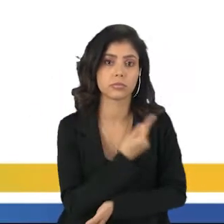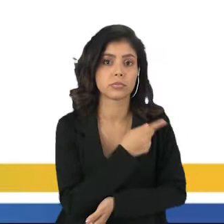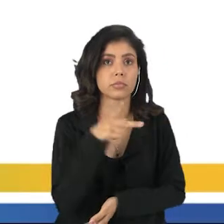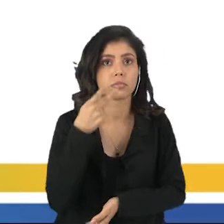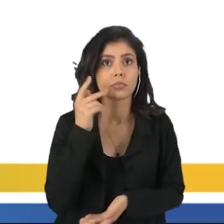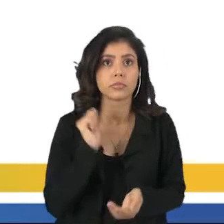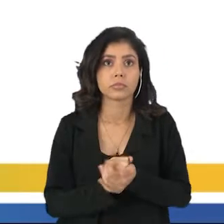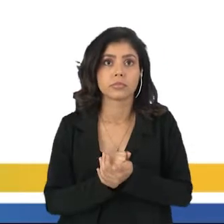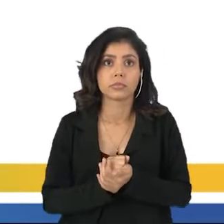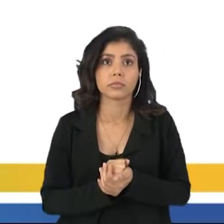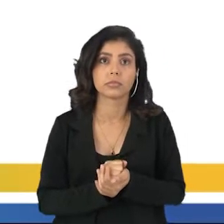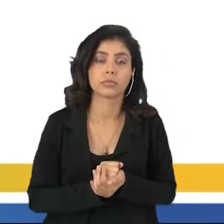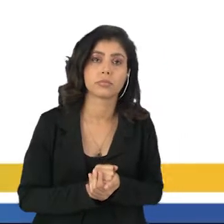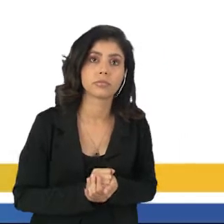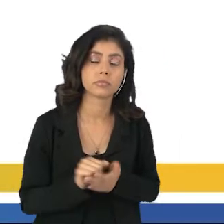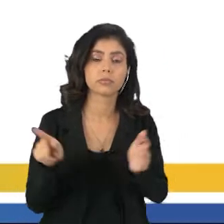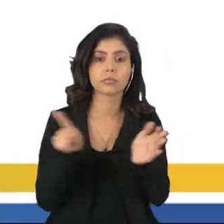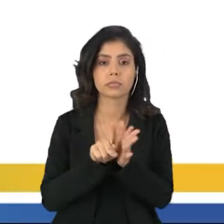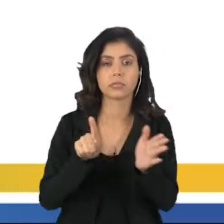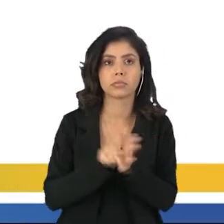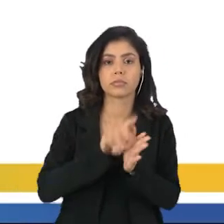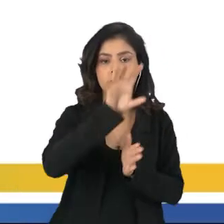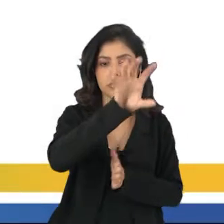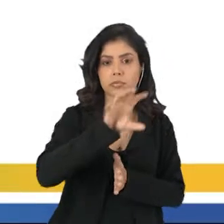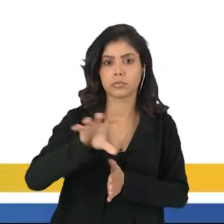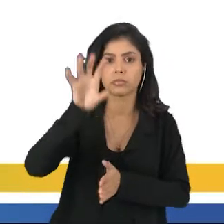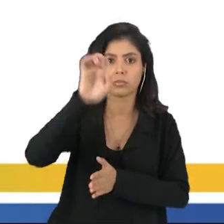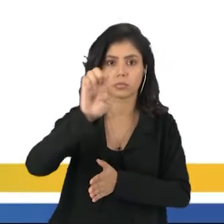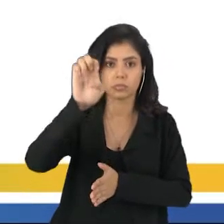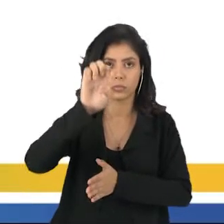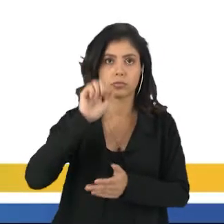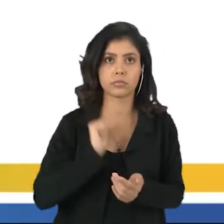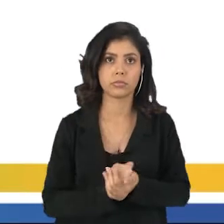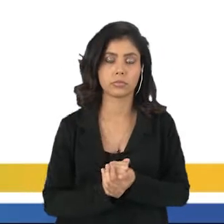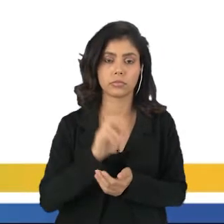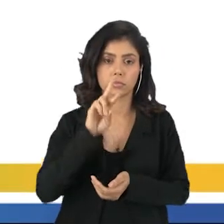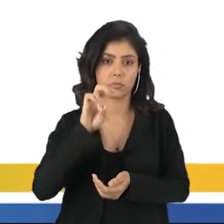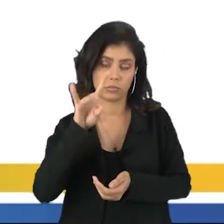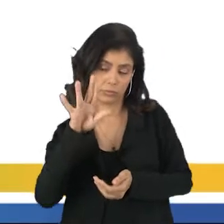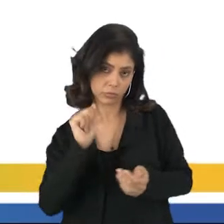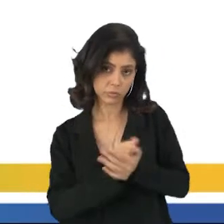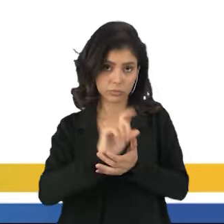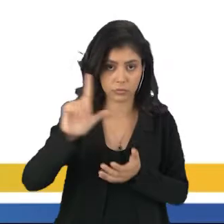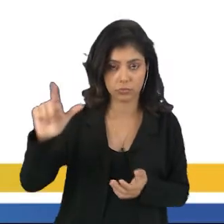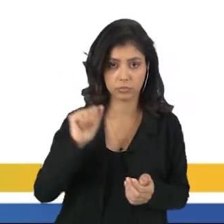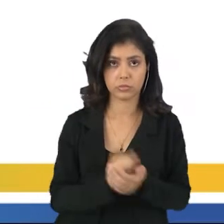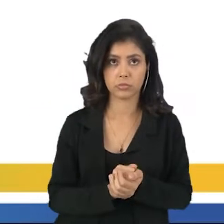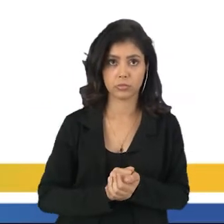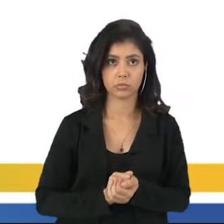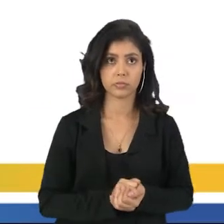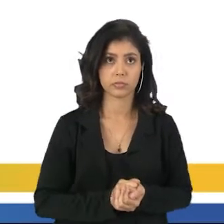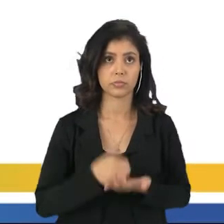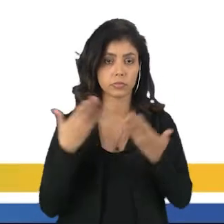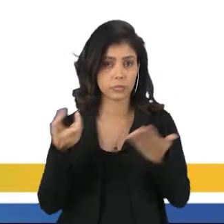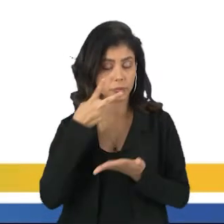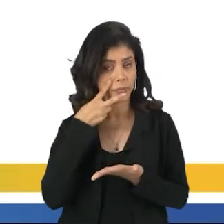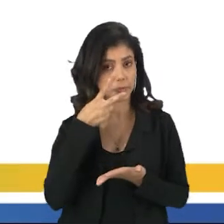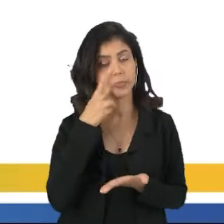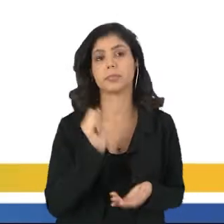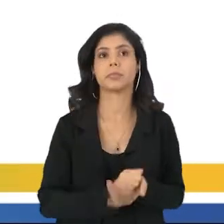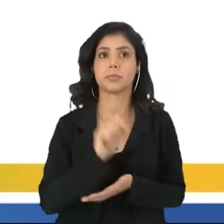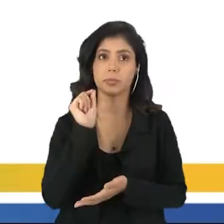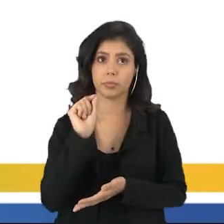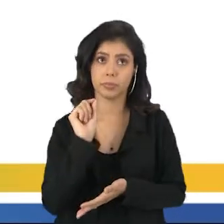desses eslavos, é exatamente essa parte da Europa Oriental ou leste europeu. Então, veja